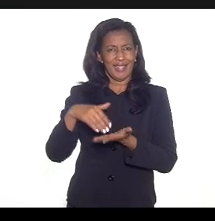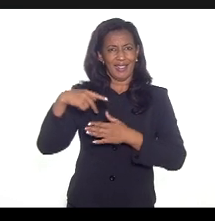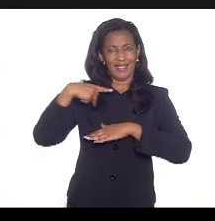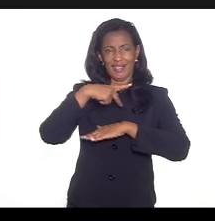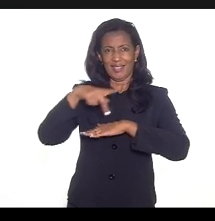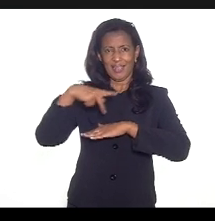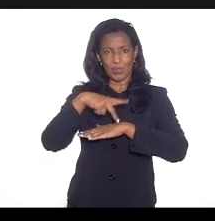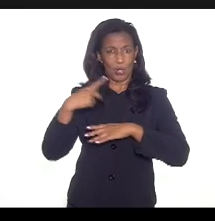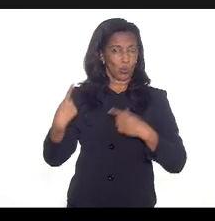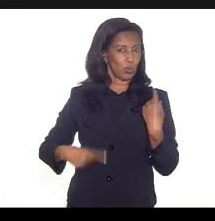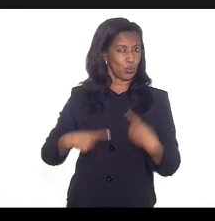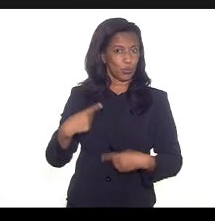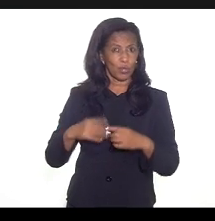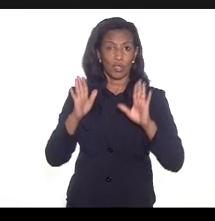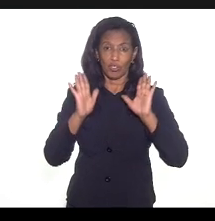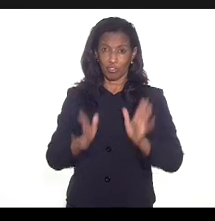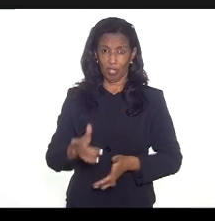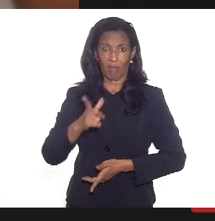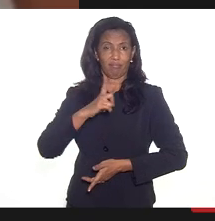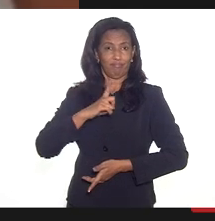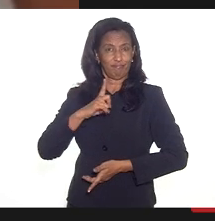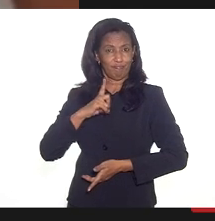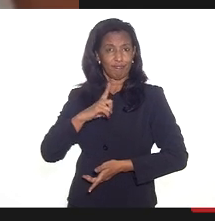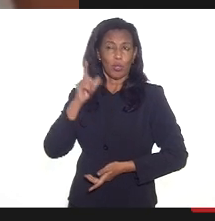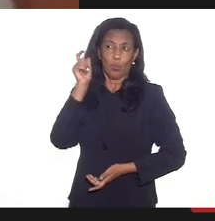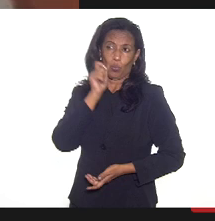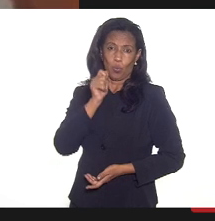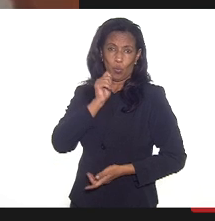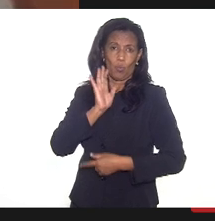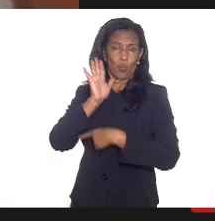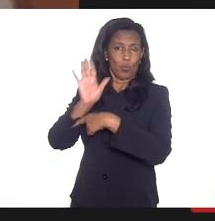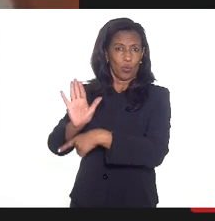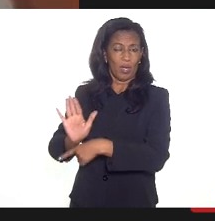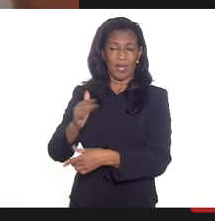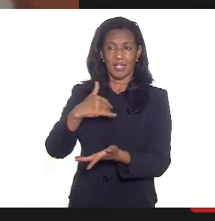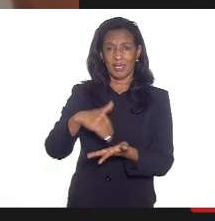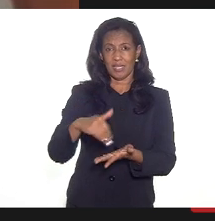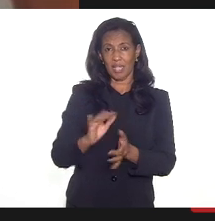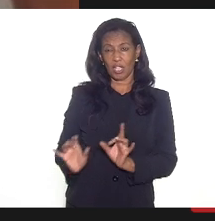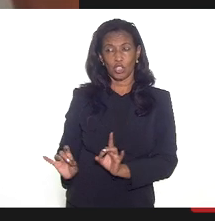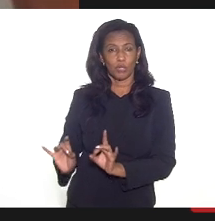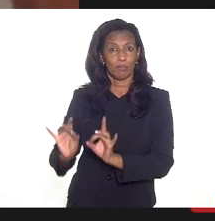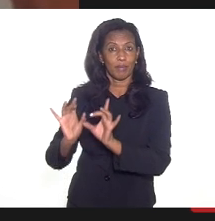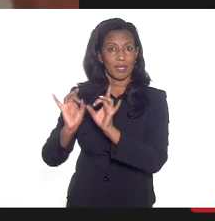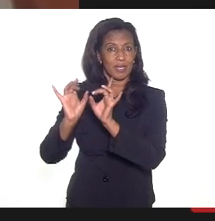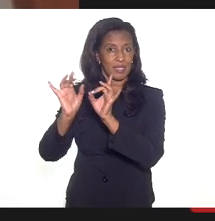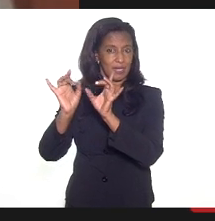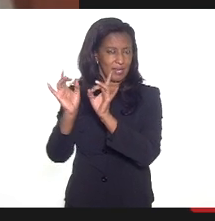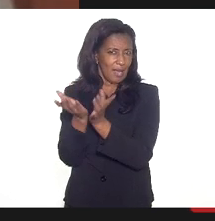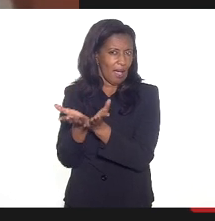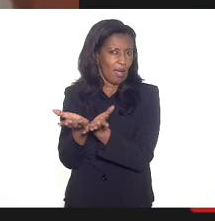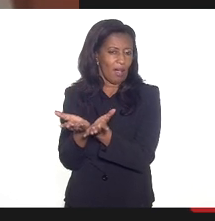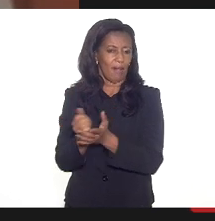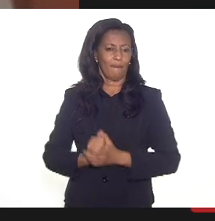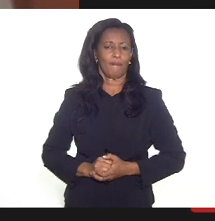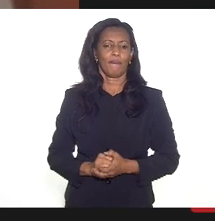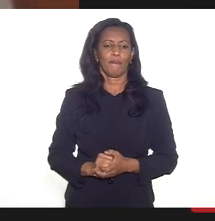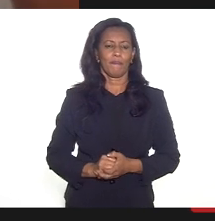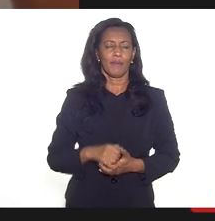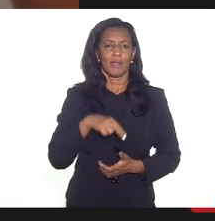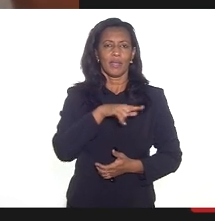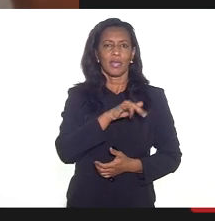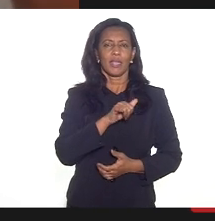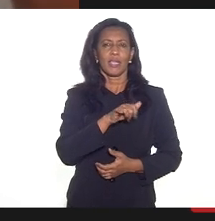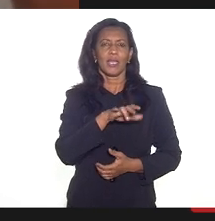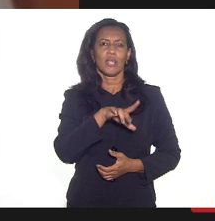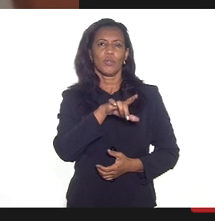Política Pública que já tivemos em relação às mulheres, a Secretaria Especial, a saudosa Nilceia Freire